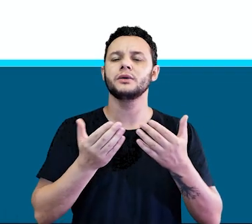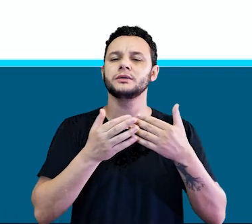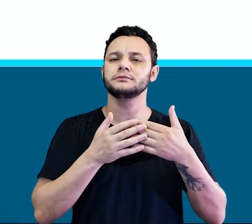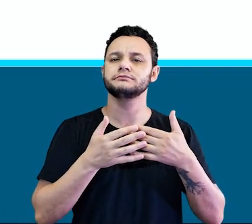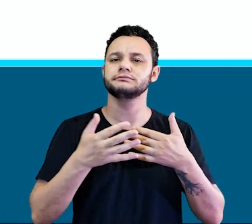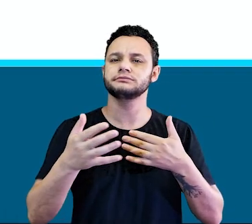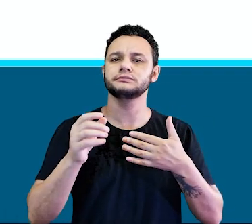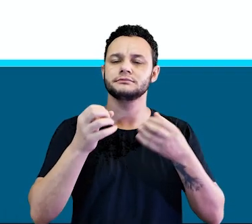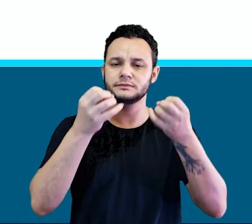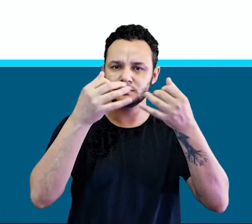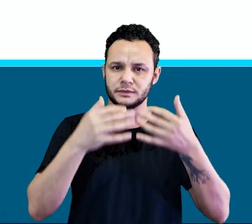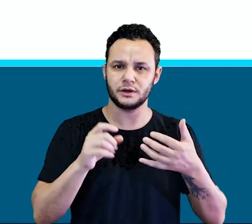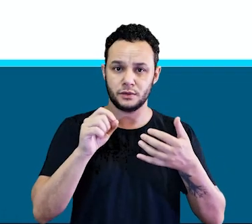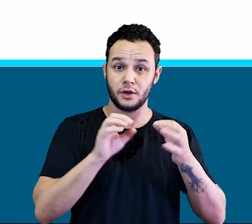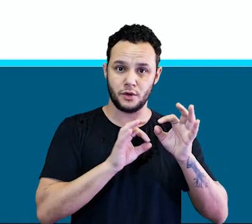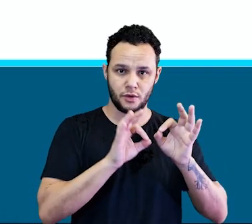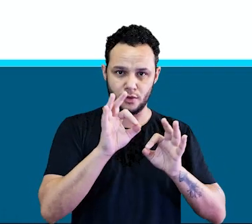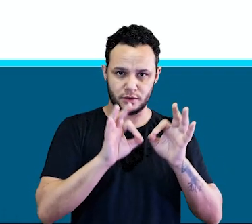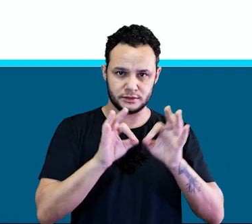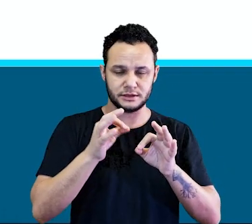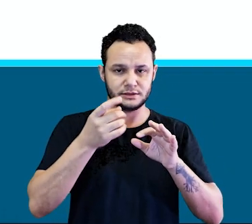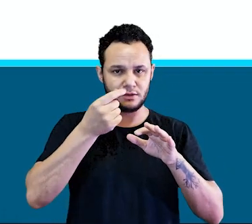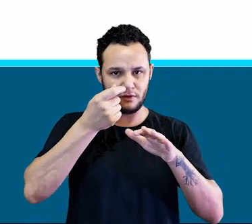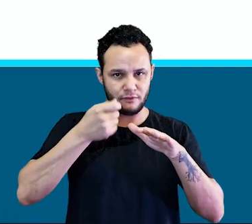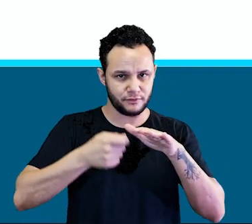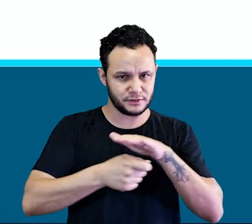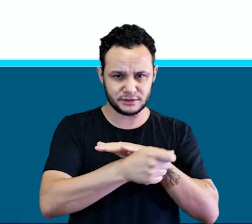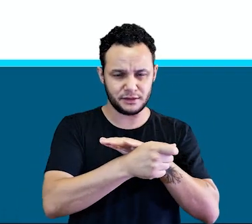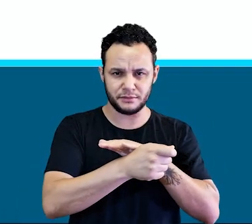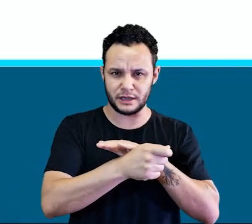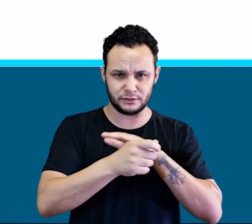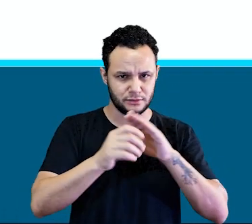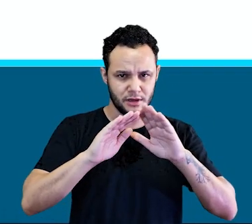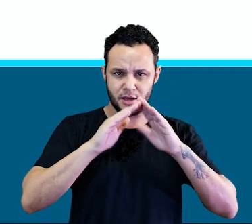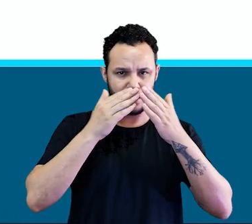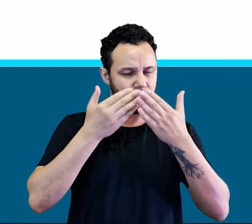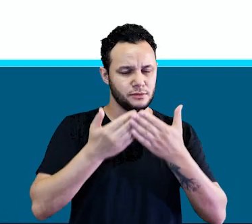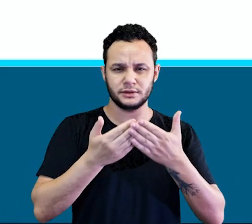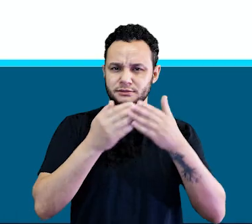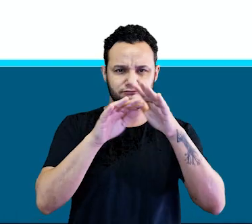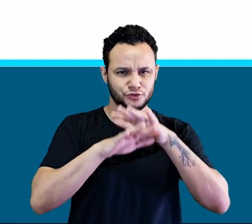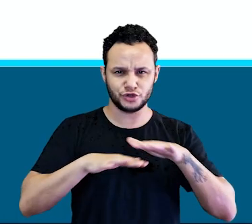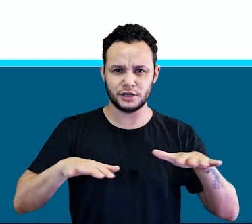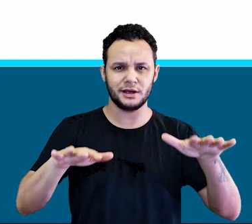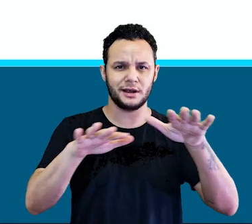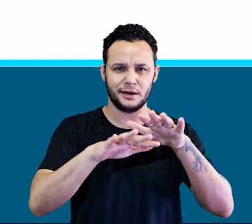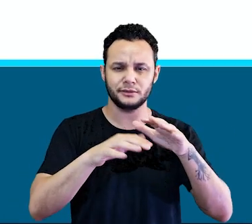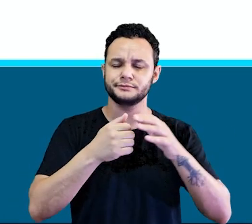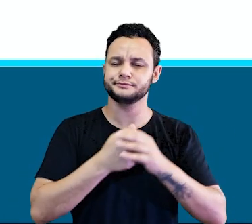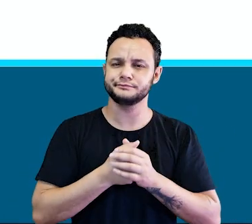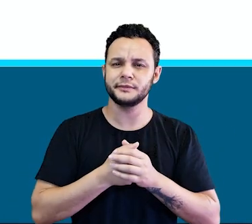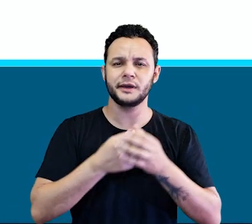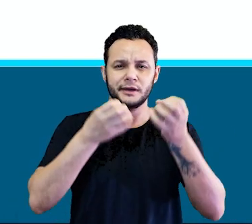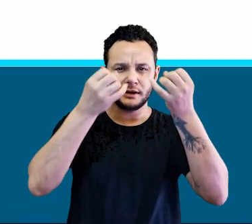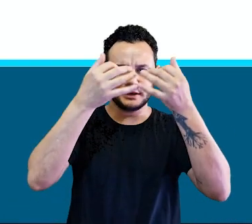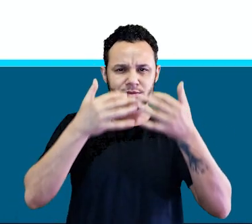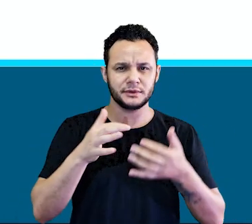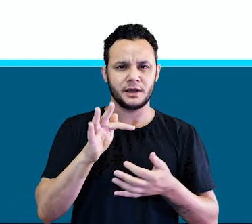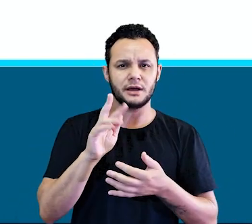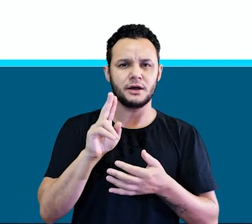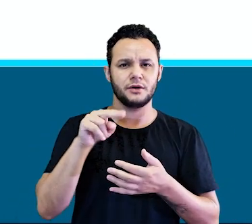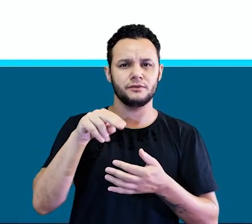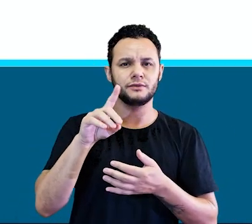falar um pouco sobre a organização e o financiamento da educação básica como um todo. Então a gente vai falar, né,